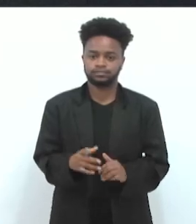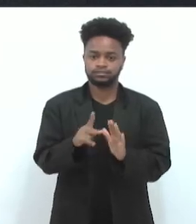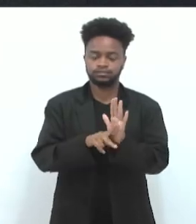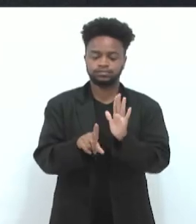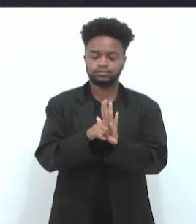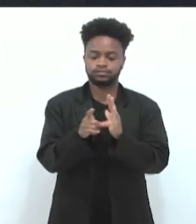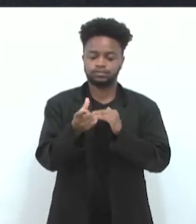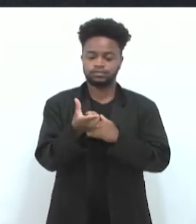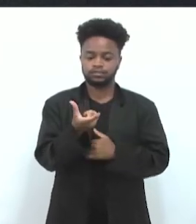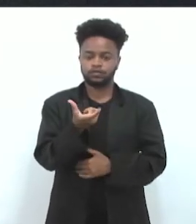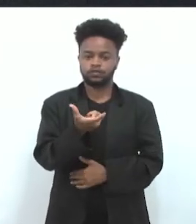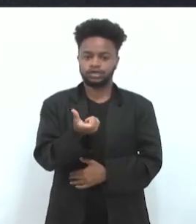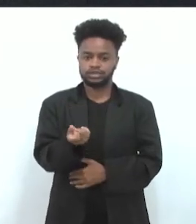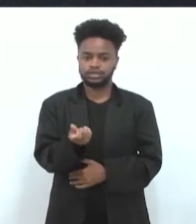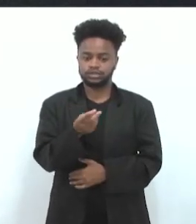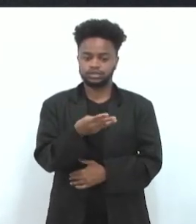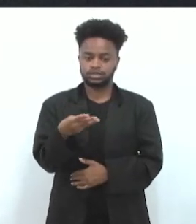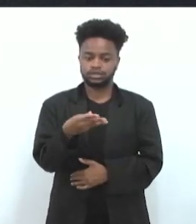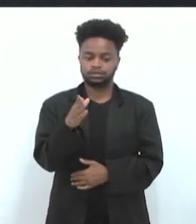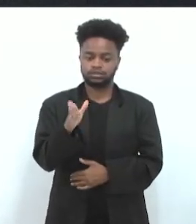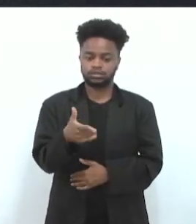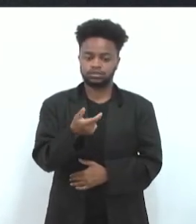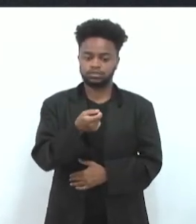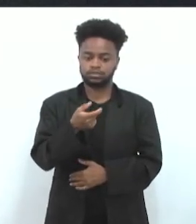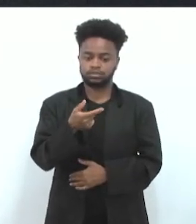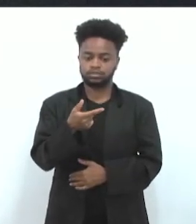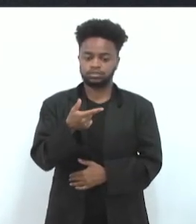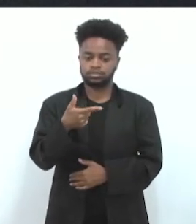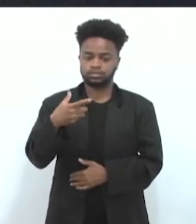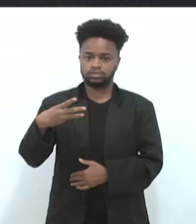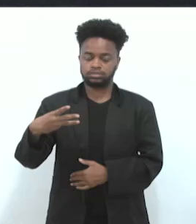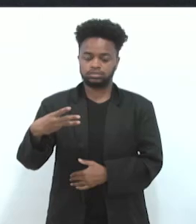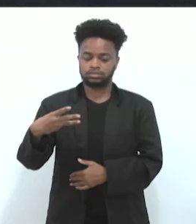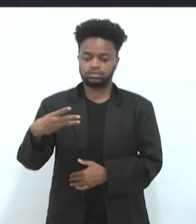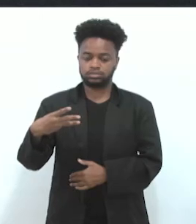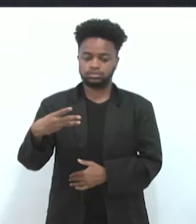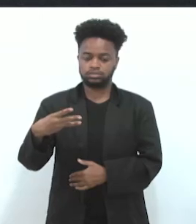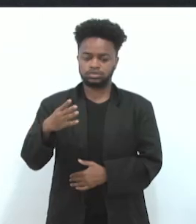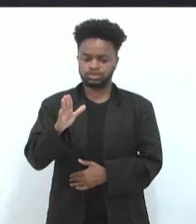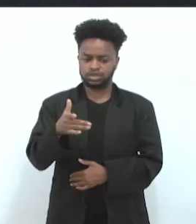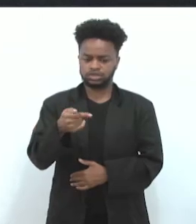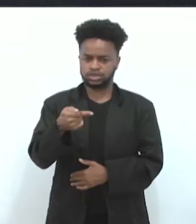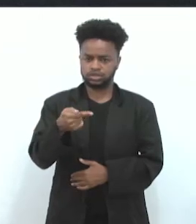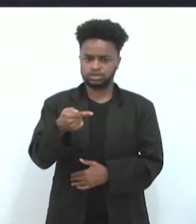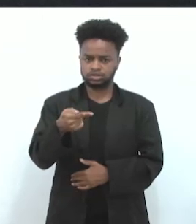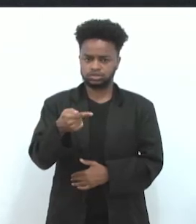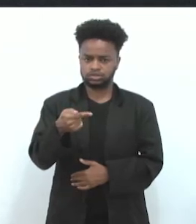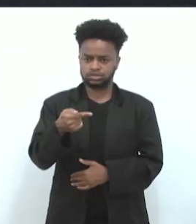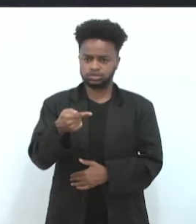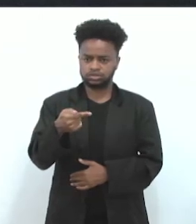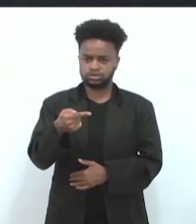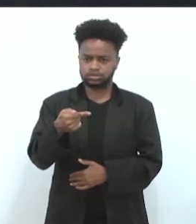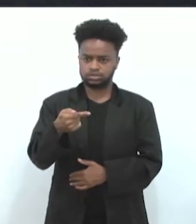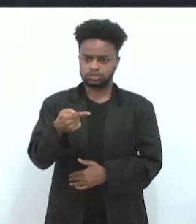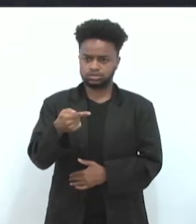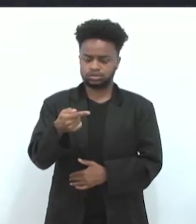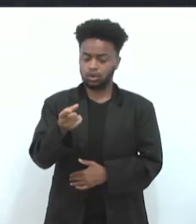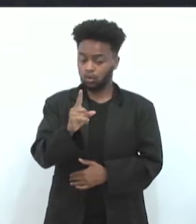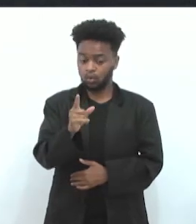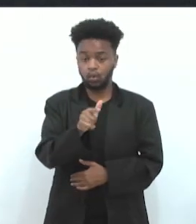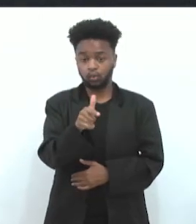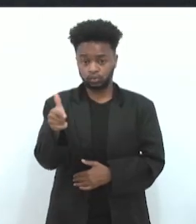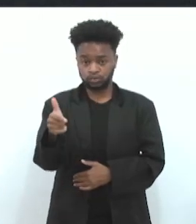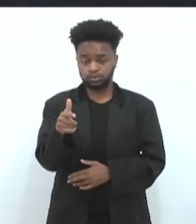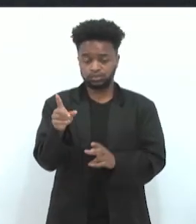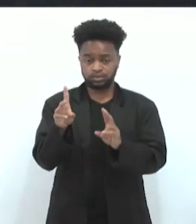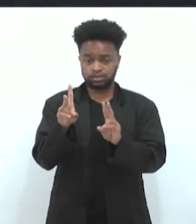lei 2633 de 23. Mas esse não é o... A gente já fez o 7, não já? Não. É outro? parecido. Sobre o mesmo